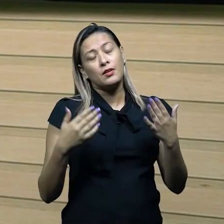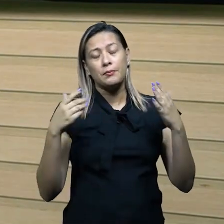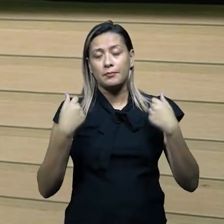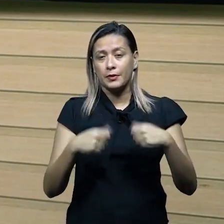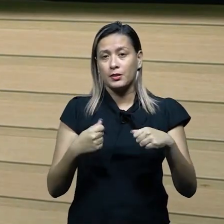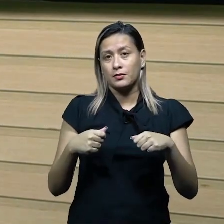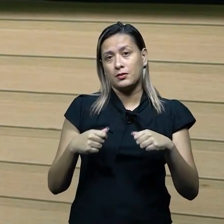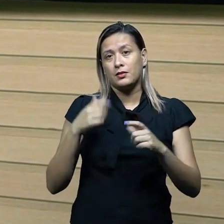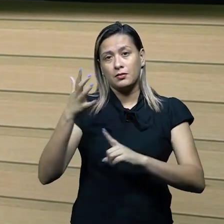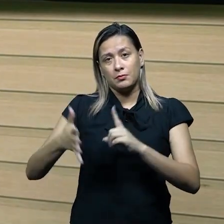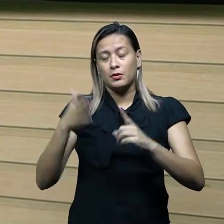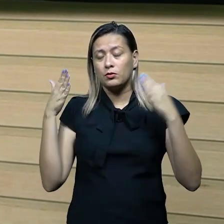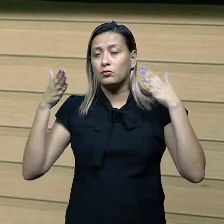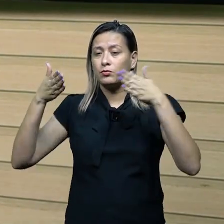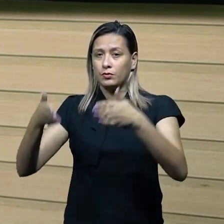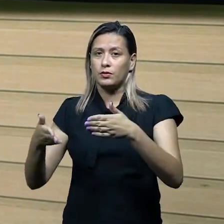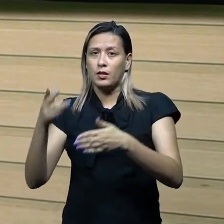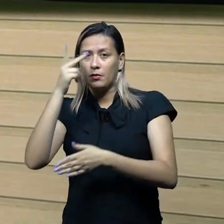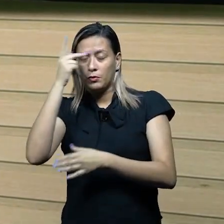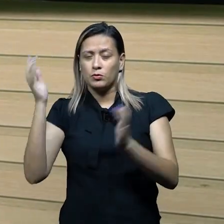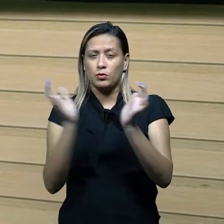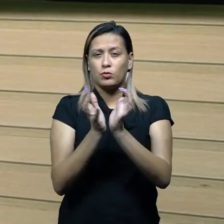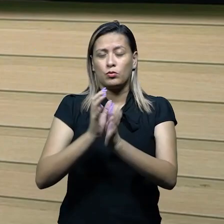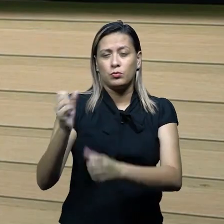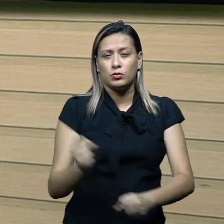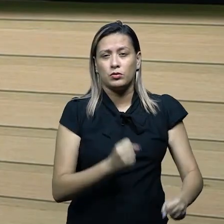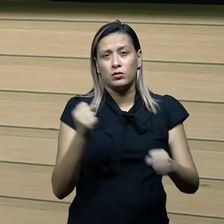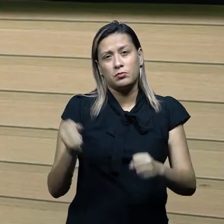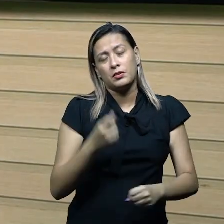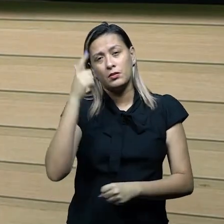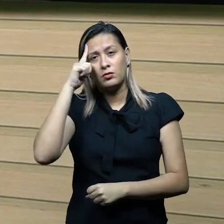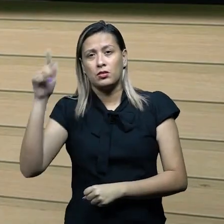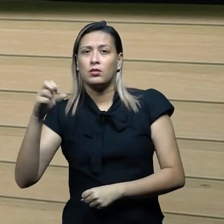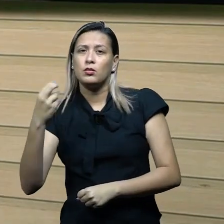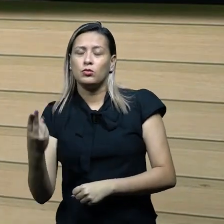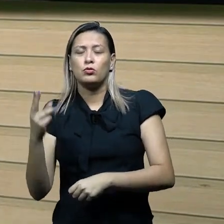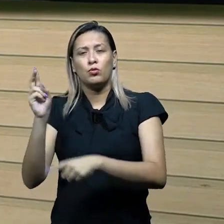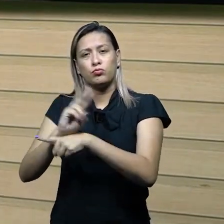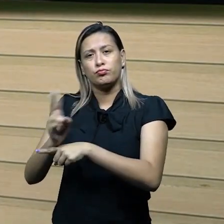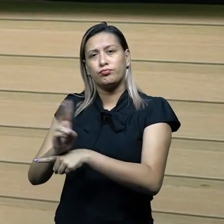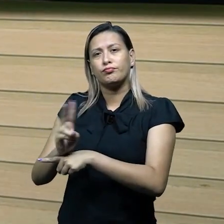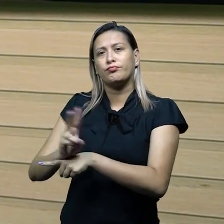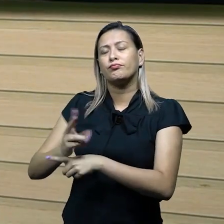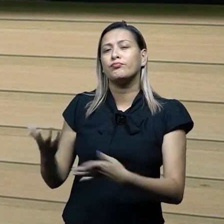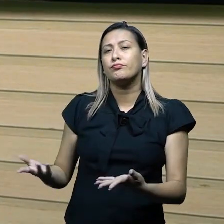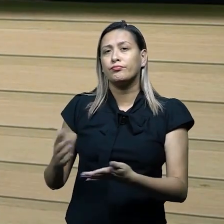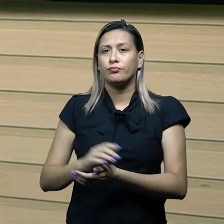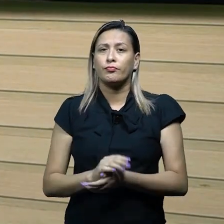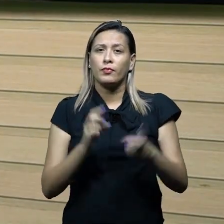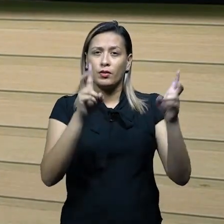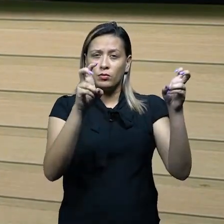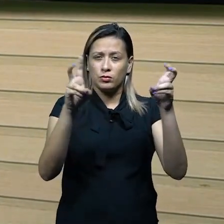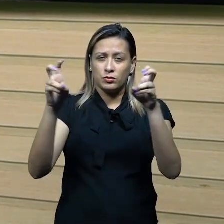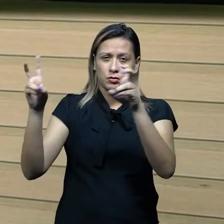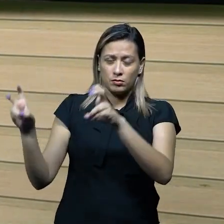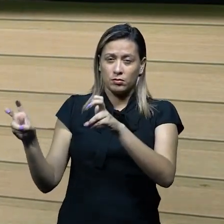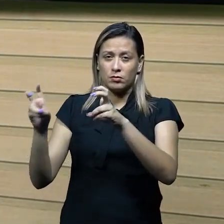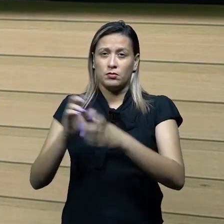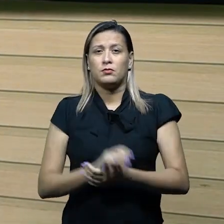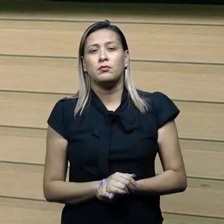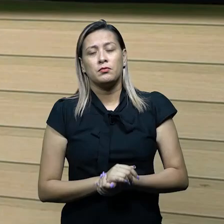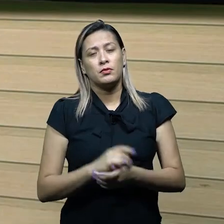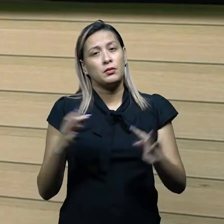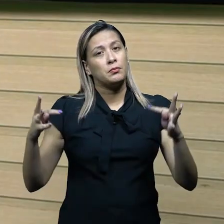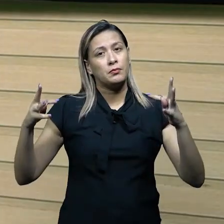esse treinamento para cada profissional. Quem é da limpeza? Quem é gerente? Quem é da vigilância? É claro que alguns temas